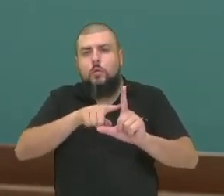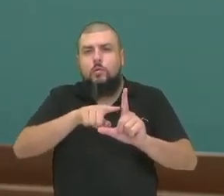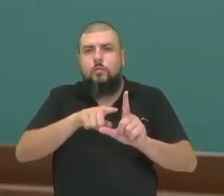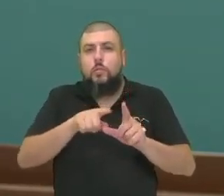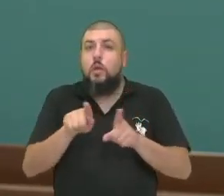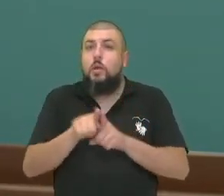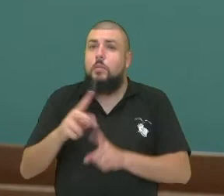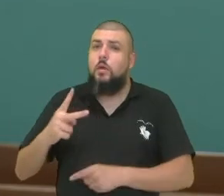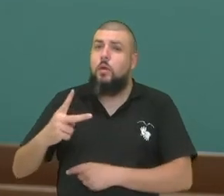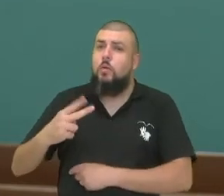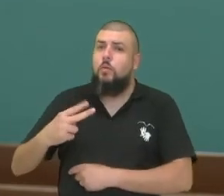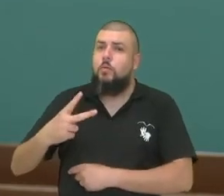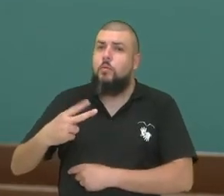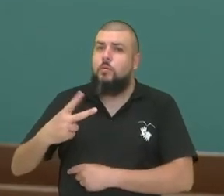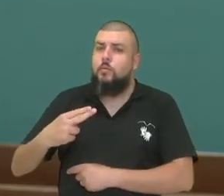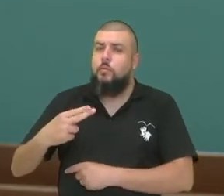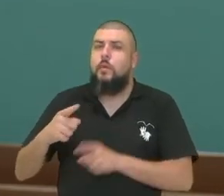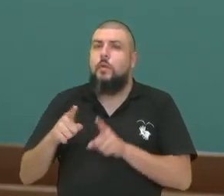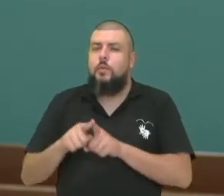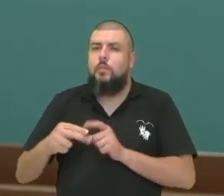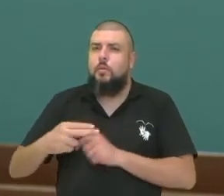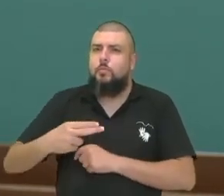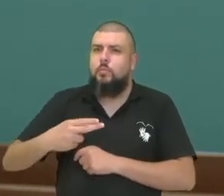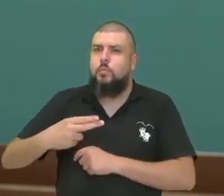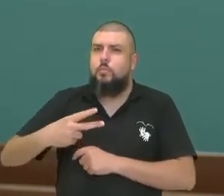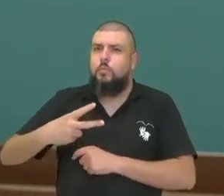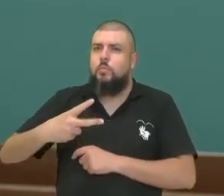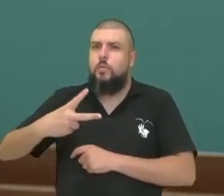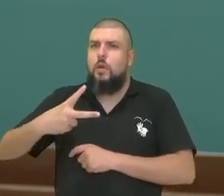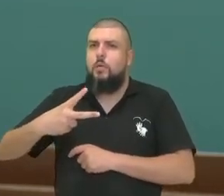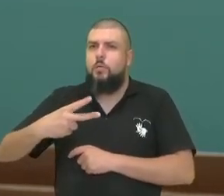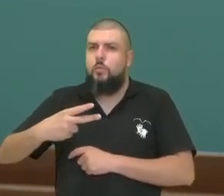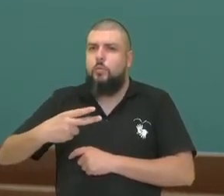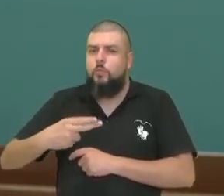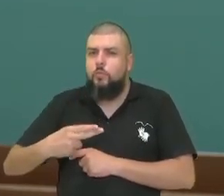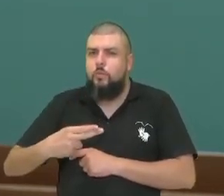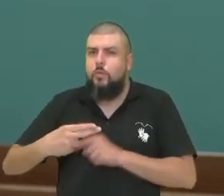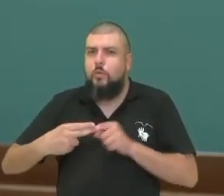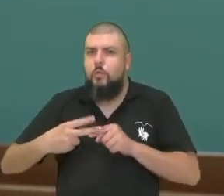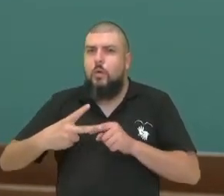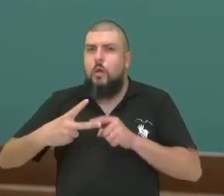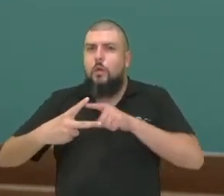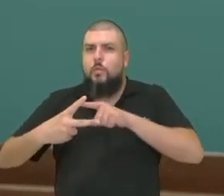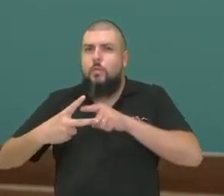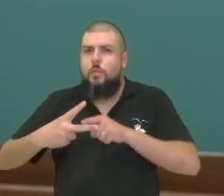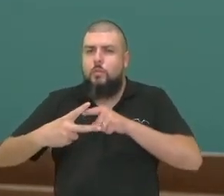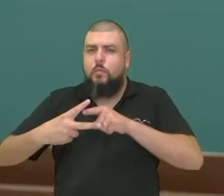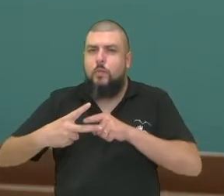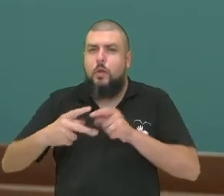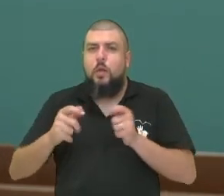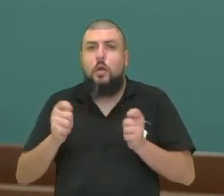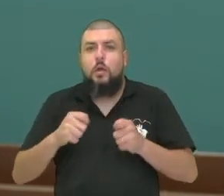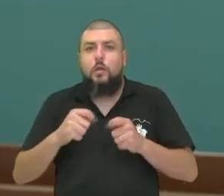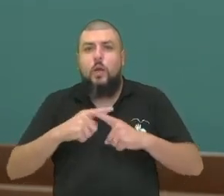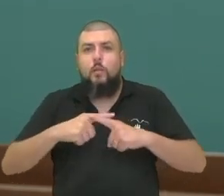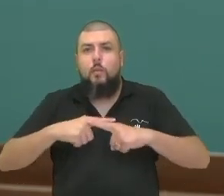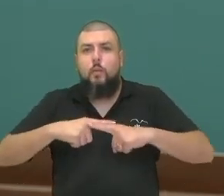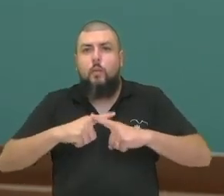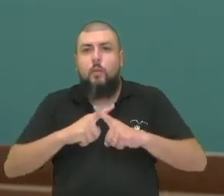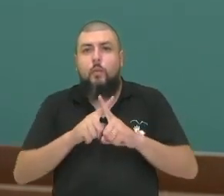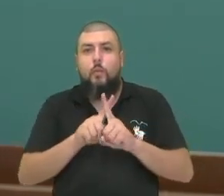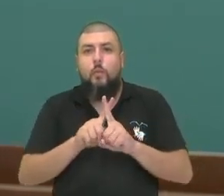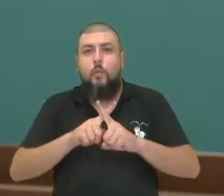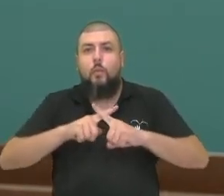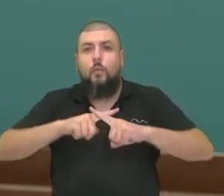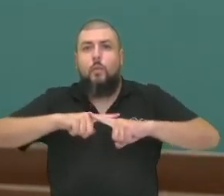várias angulações normalmente a gente usa uma delas está importando e tal né mas você consegue abrir um pouquinho mais fechar um pouquinho e